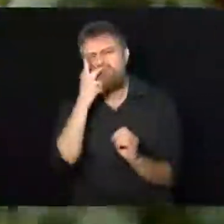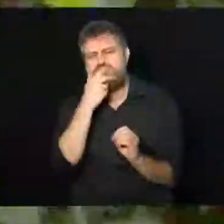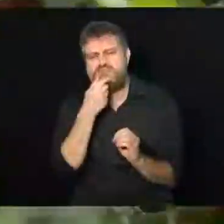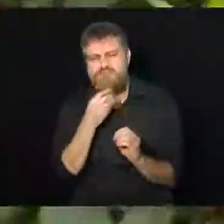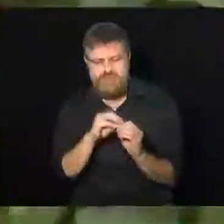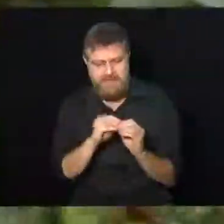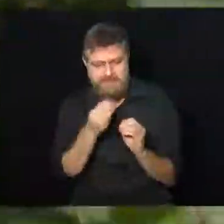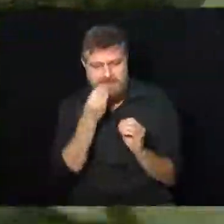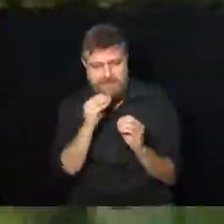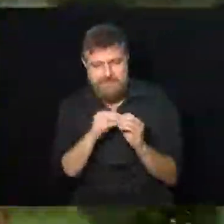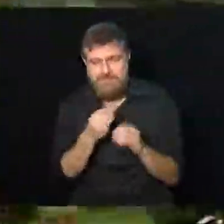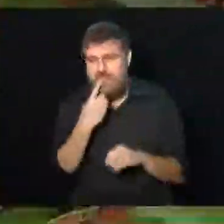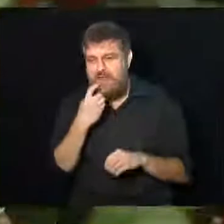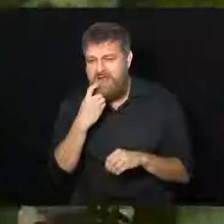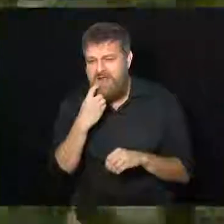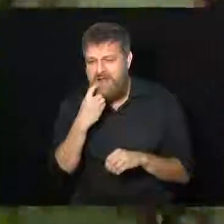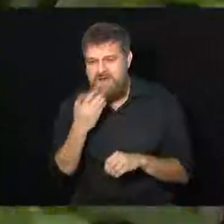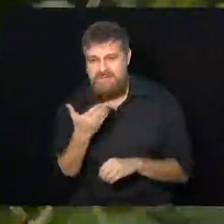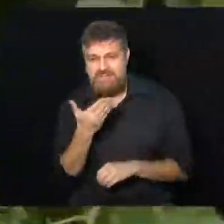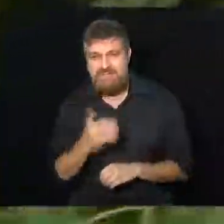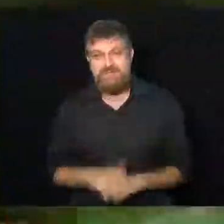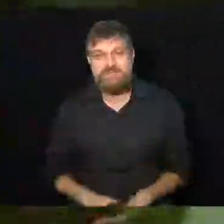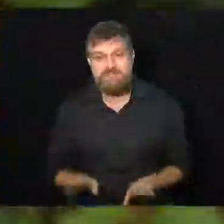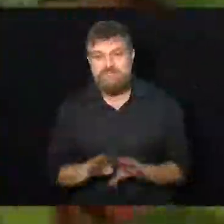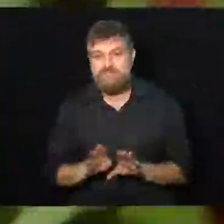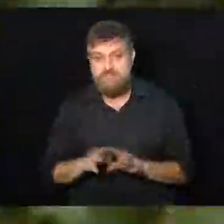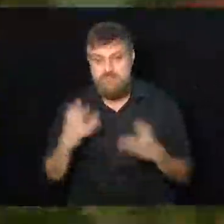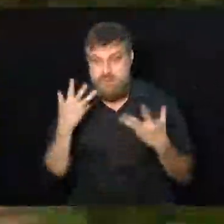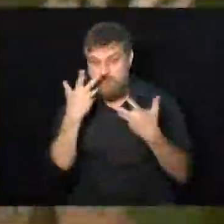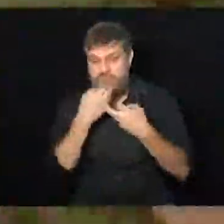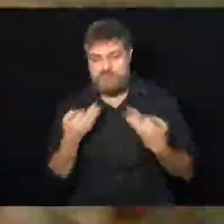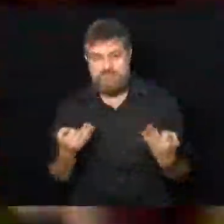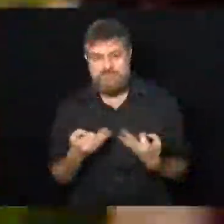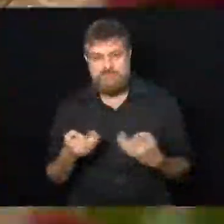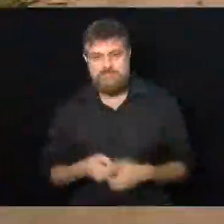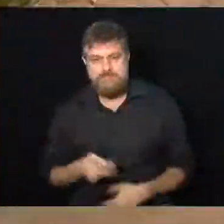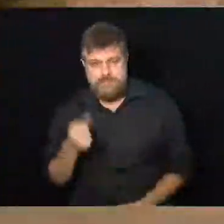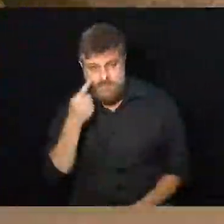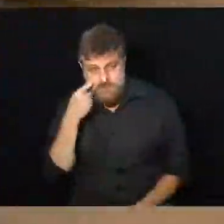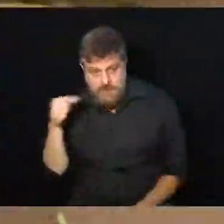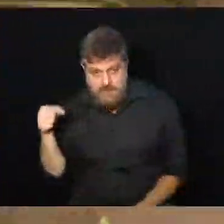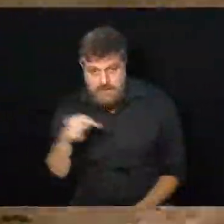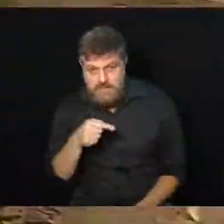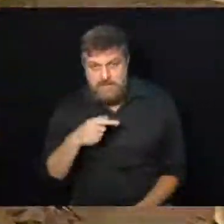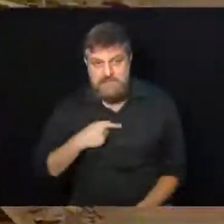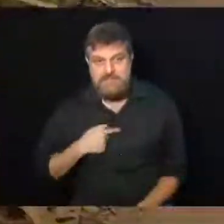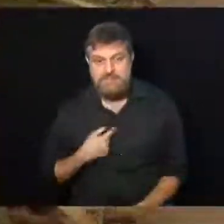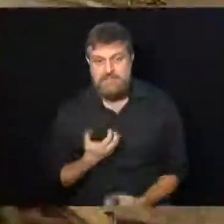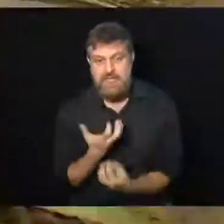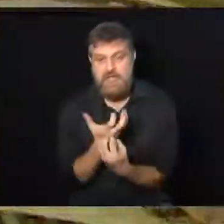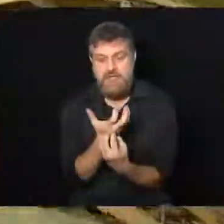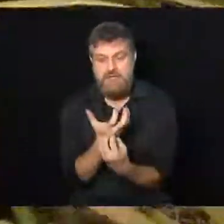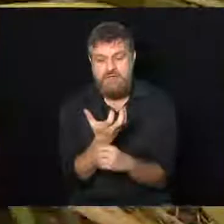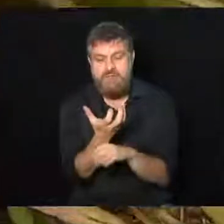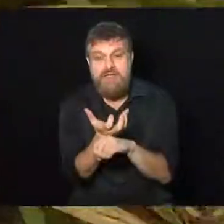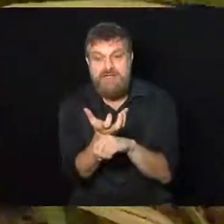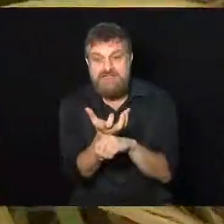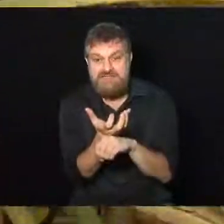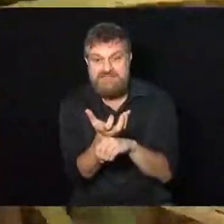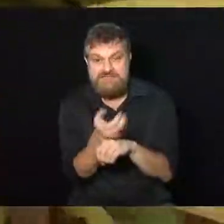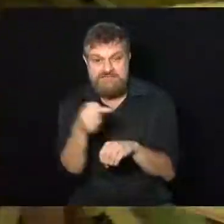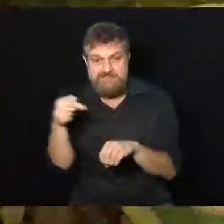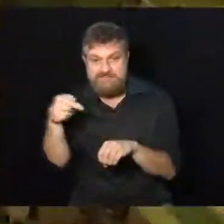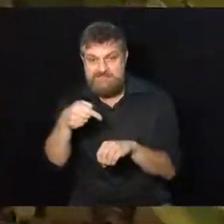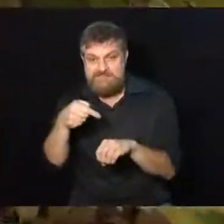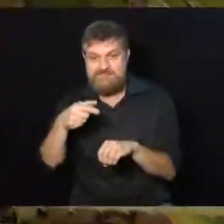bonito demais. O Mingão tá mostrando pra gente também. Dá uma olhada aqui, Mingão, nesse abacaxi. Olha aí que legal. O